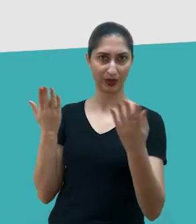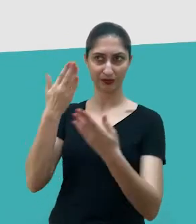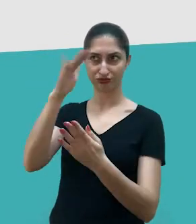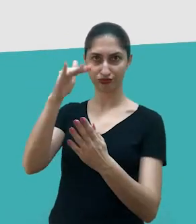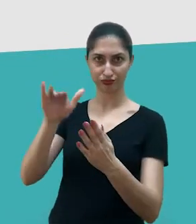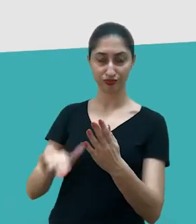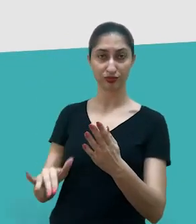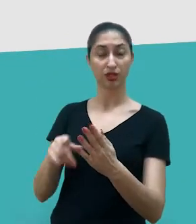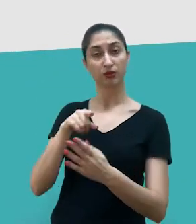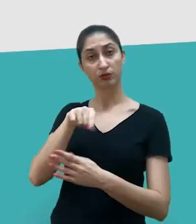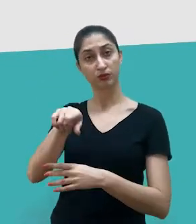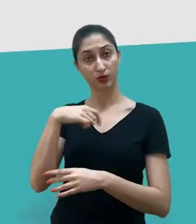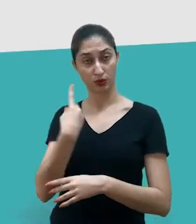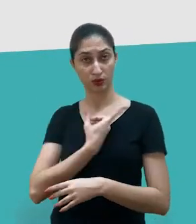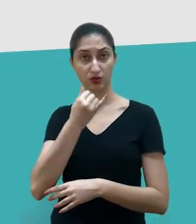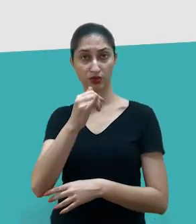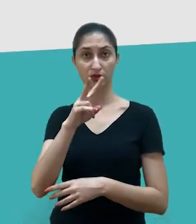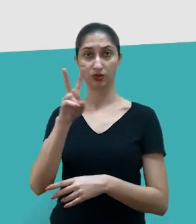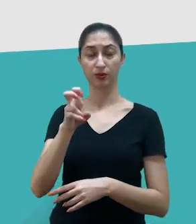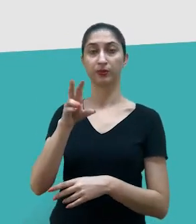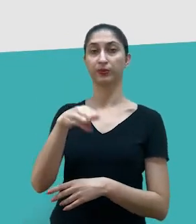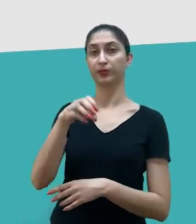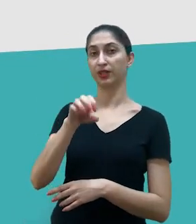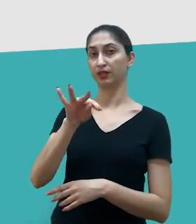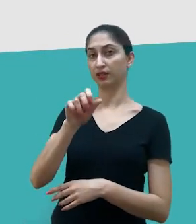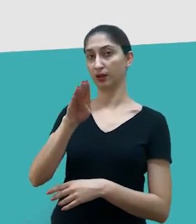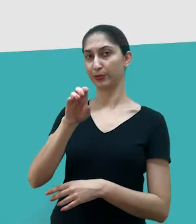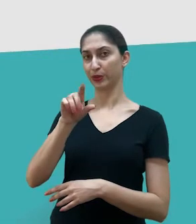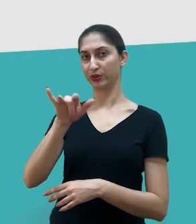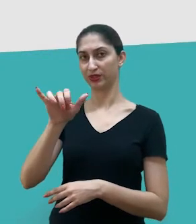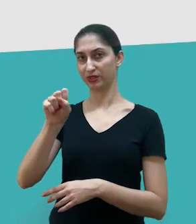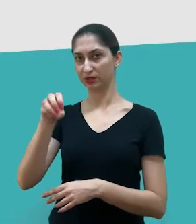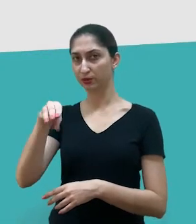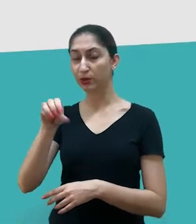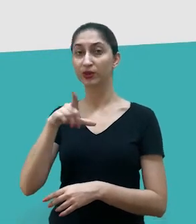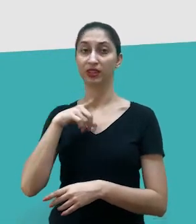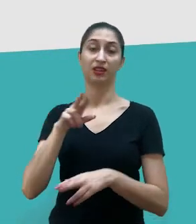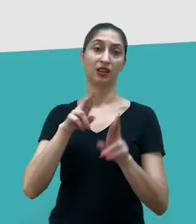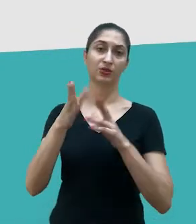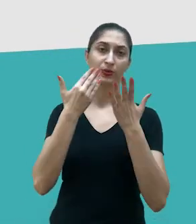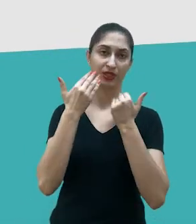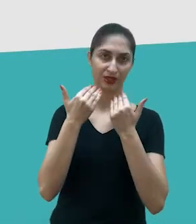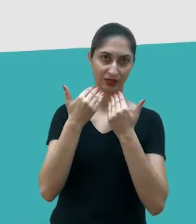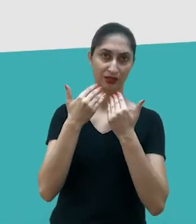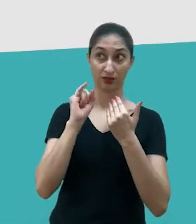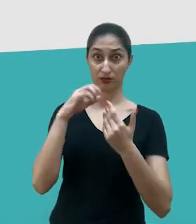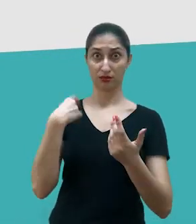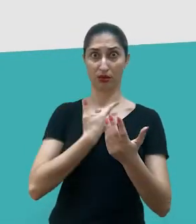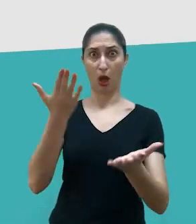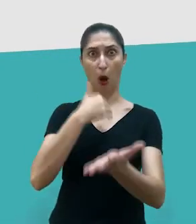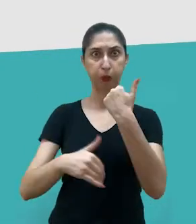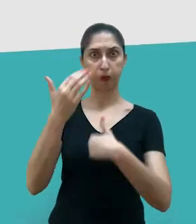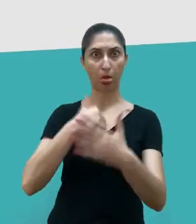a gente fala de metabolismo aplicado ao que comemos. Imagina quando nós comemos muito rápido,